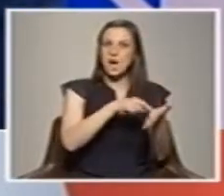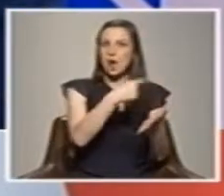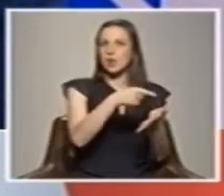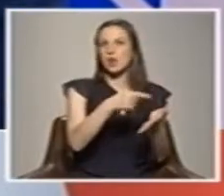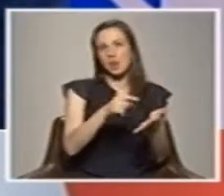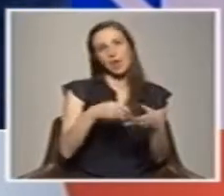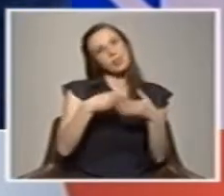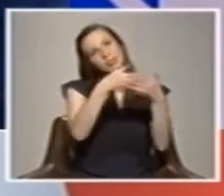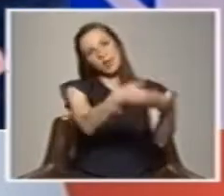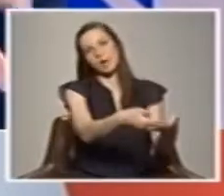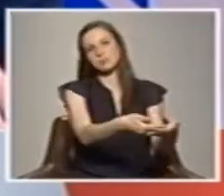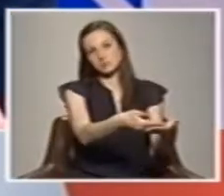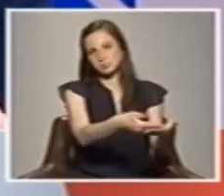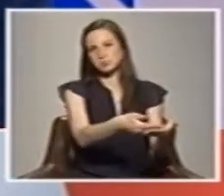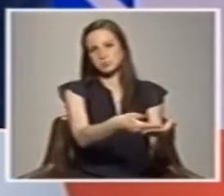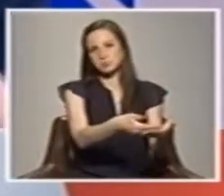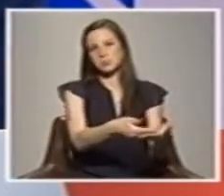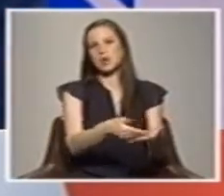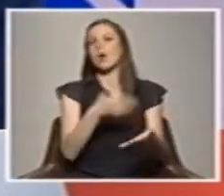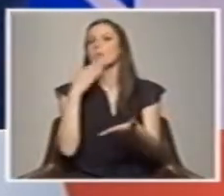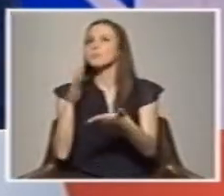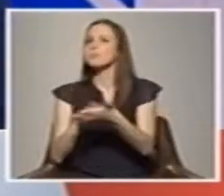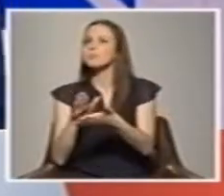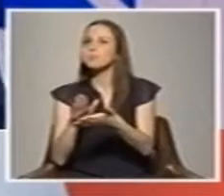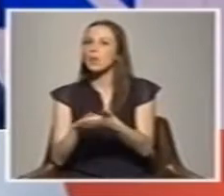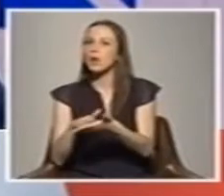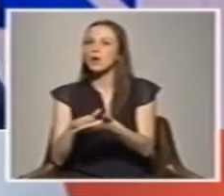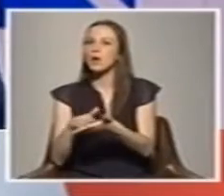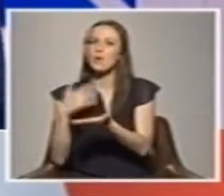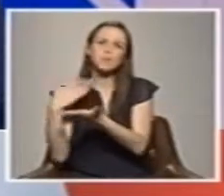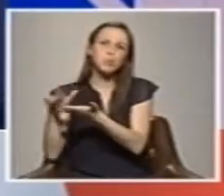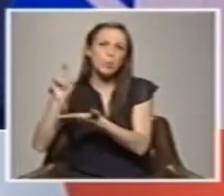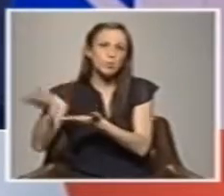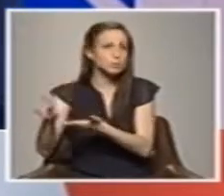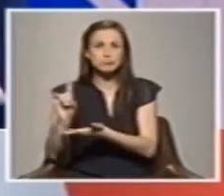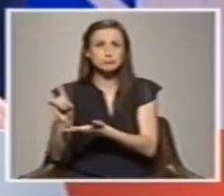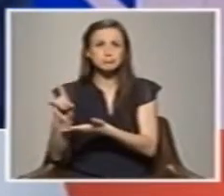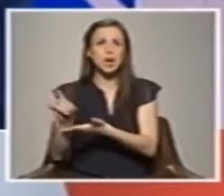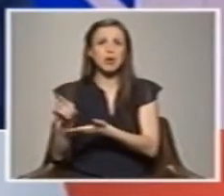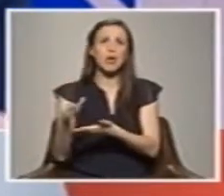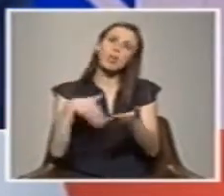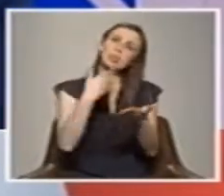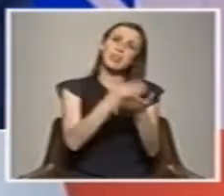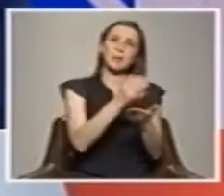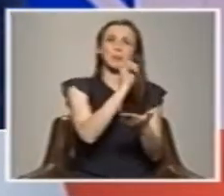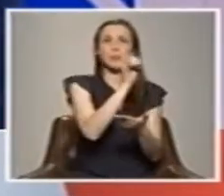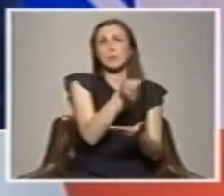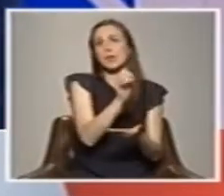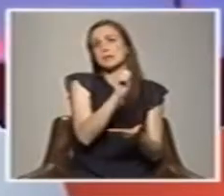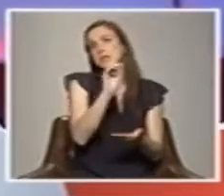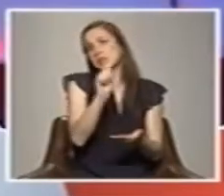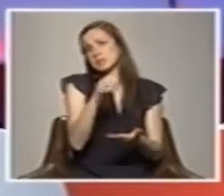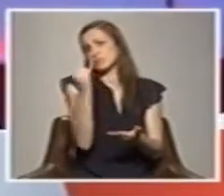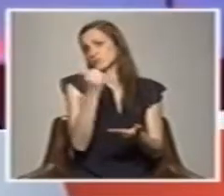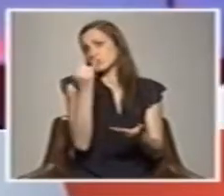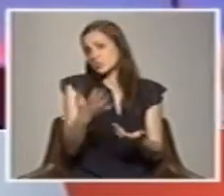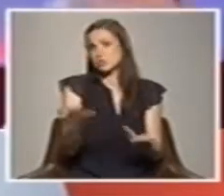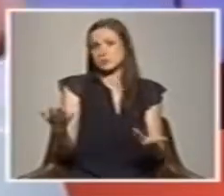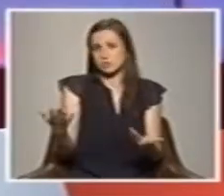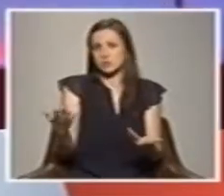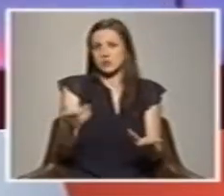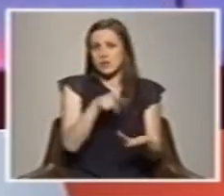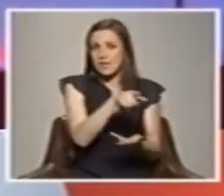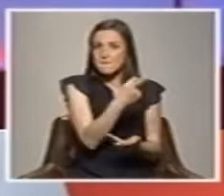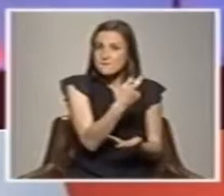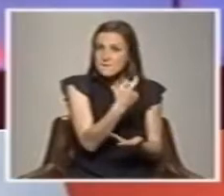sobra os assistentes nos restaurantes vamos encaminhá-lo para a IPSS. Porque faz banco. Falta, no outro lado. Exatamente, porque faz falta. E, portanto, aí